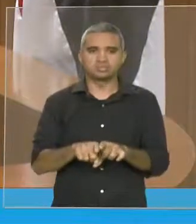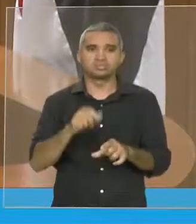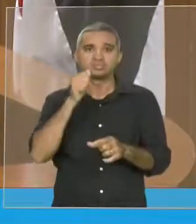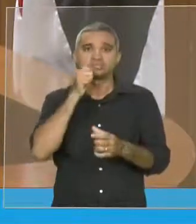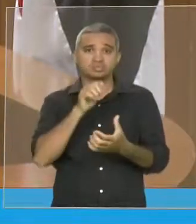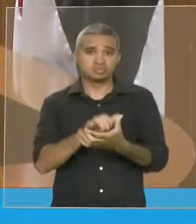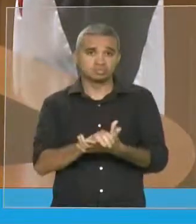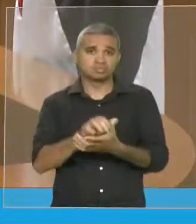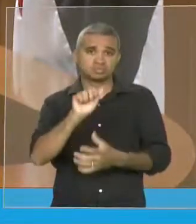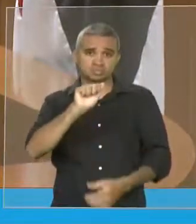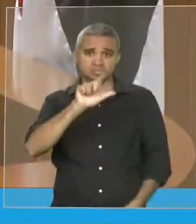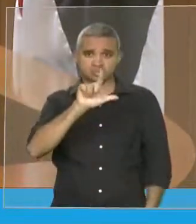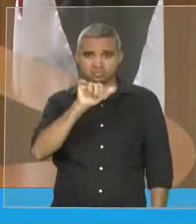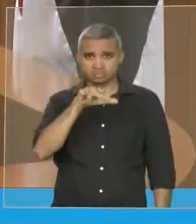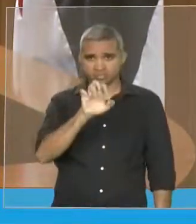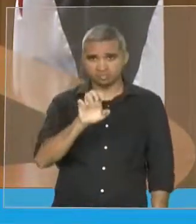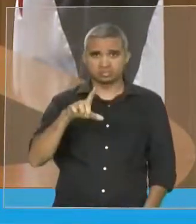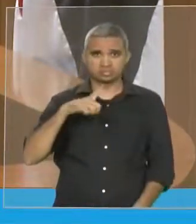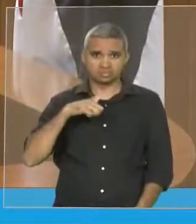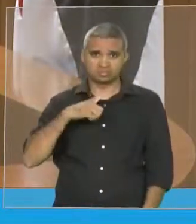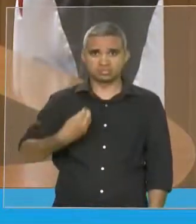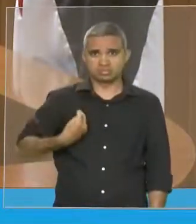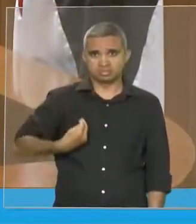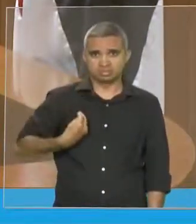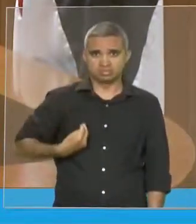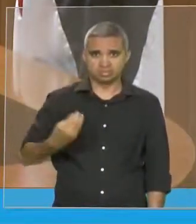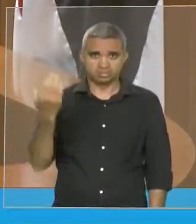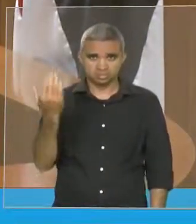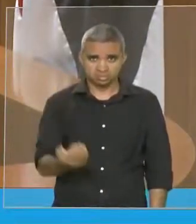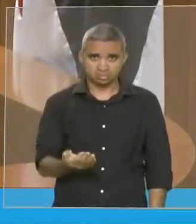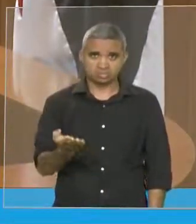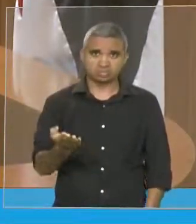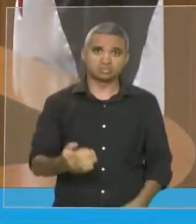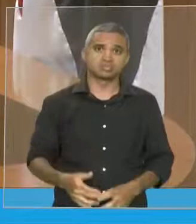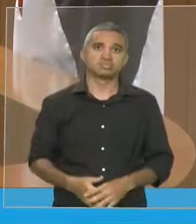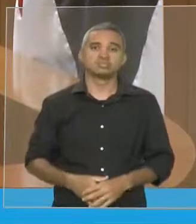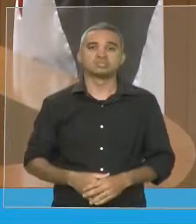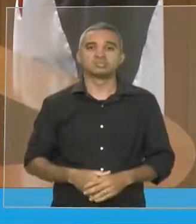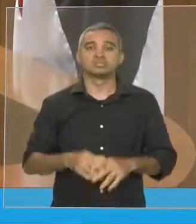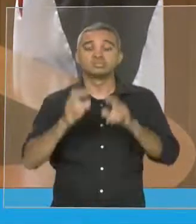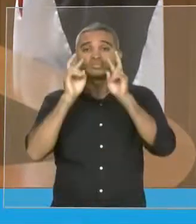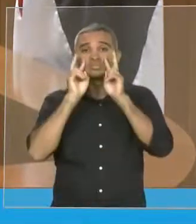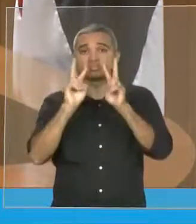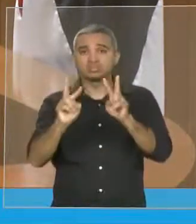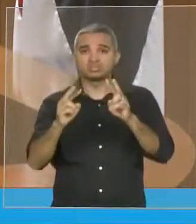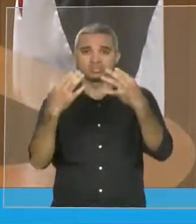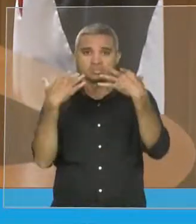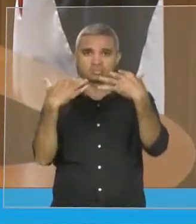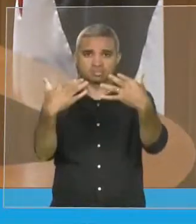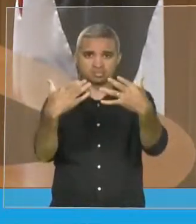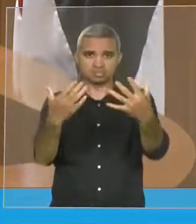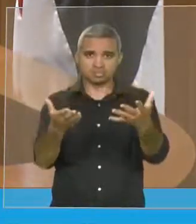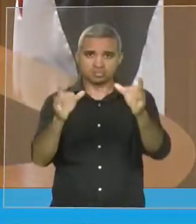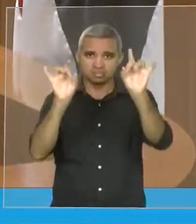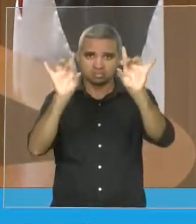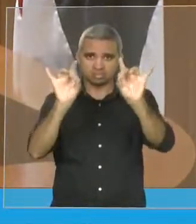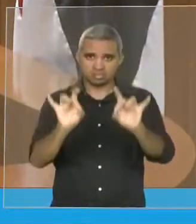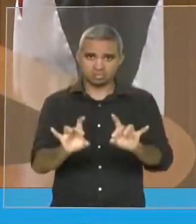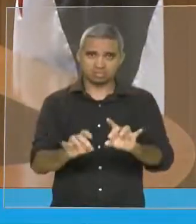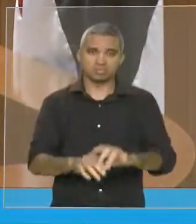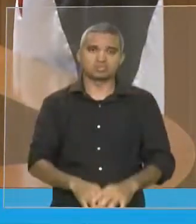Aline, que também está aqui a prestigiar esse evento. Meus senhores,